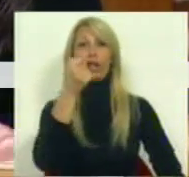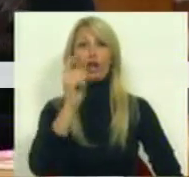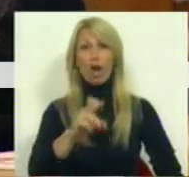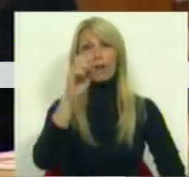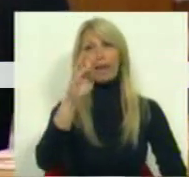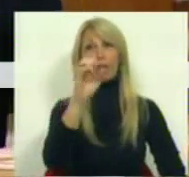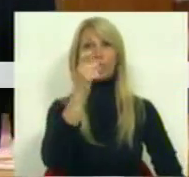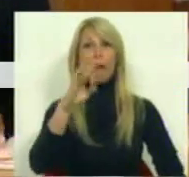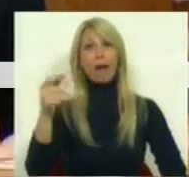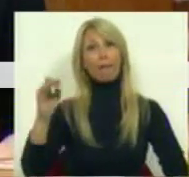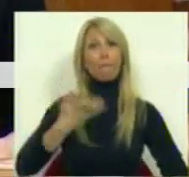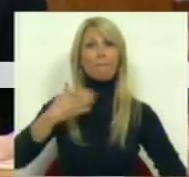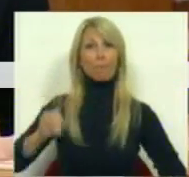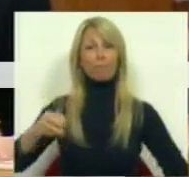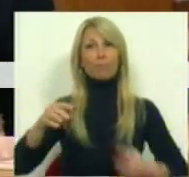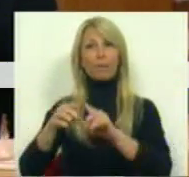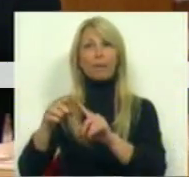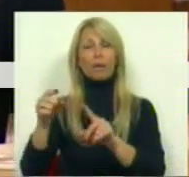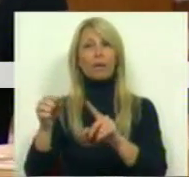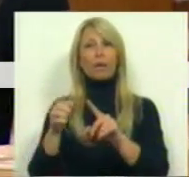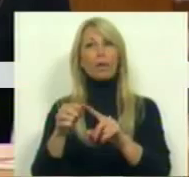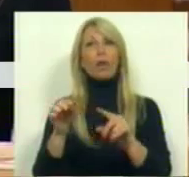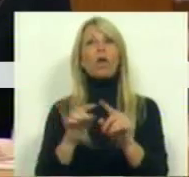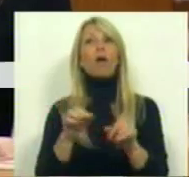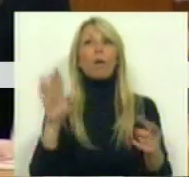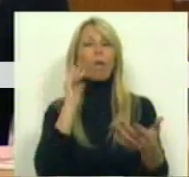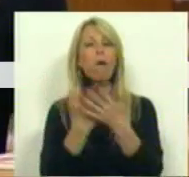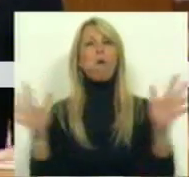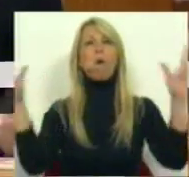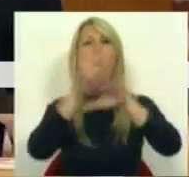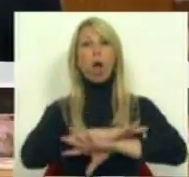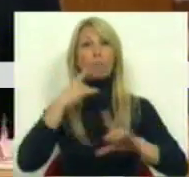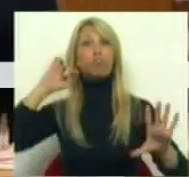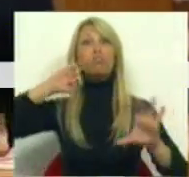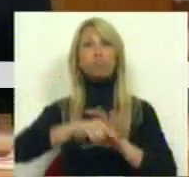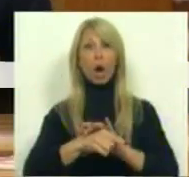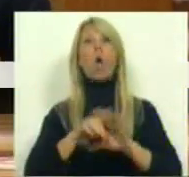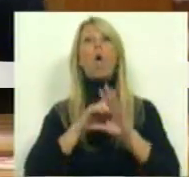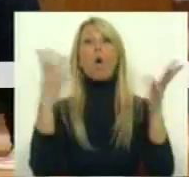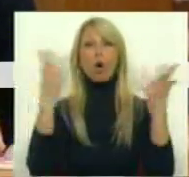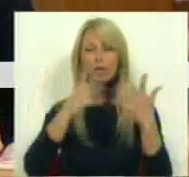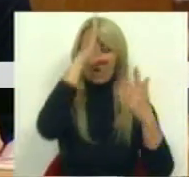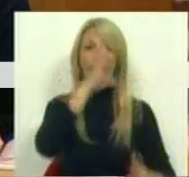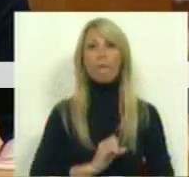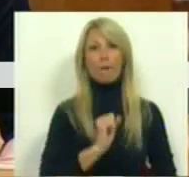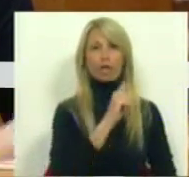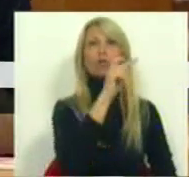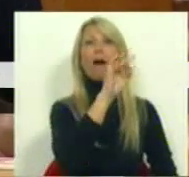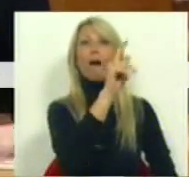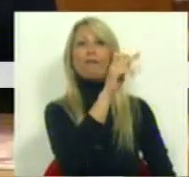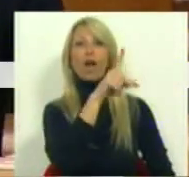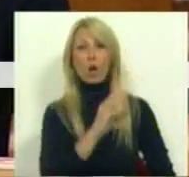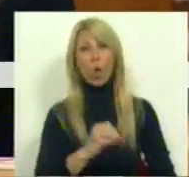truque contabilístico que permitisse disfarçar o monumental buraco orçamental que os ministros Vítor Gaspar e Álvaro Santos